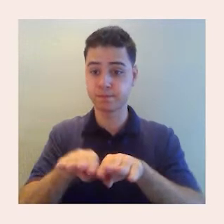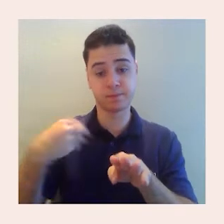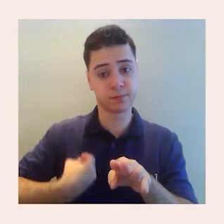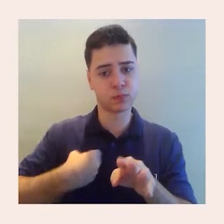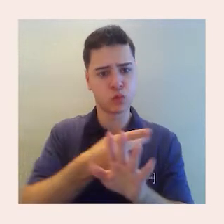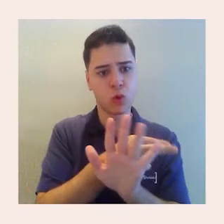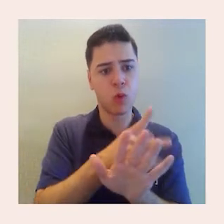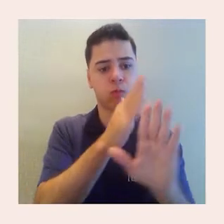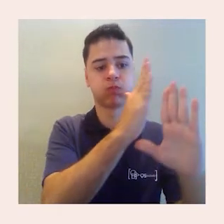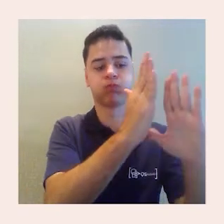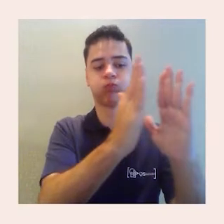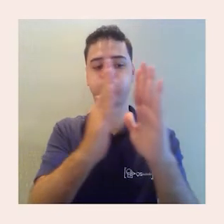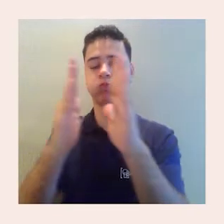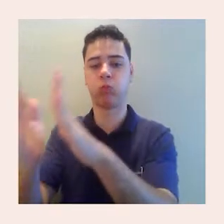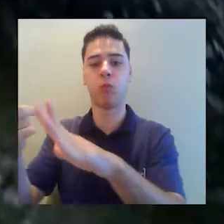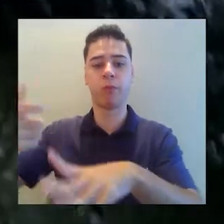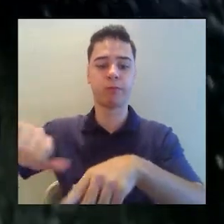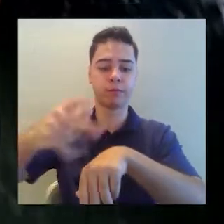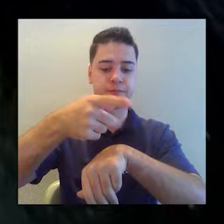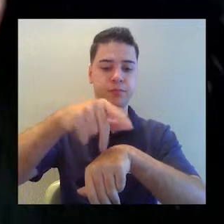nas principais coleções internacionais.